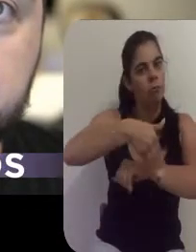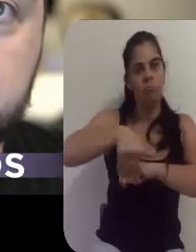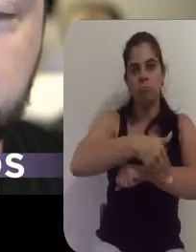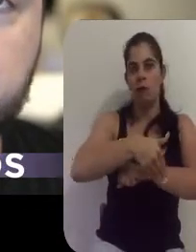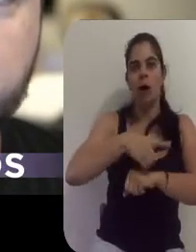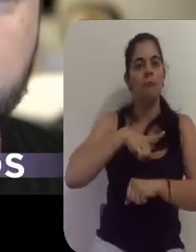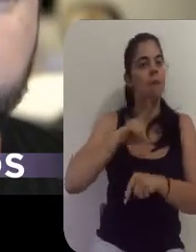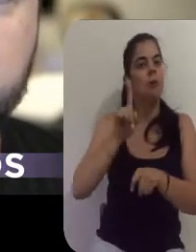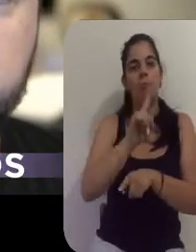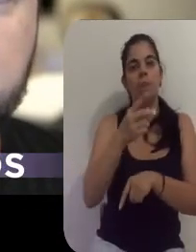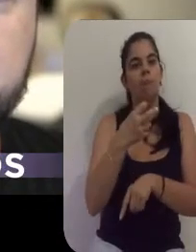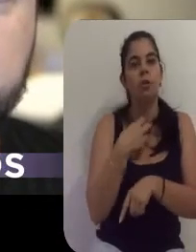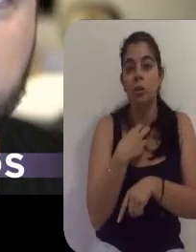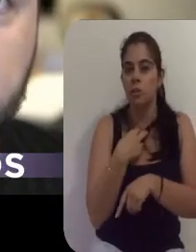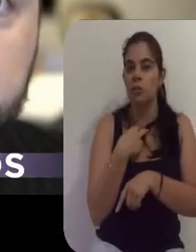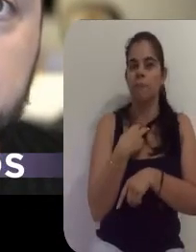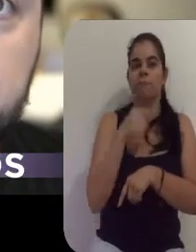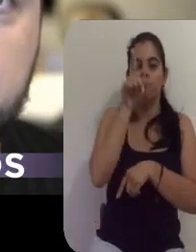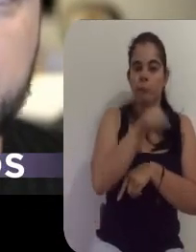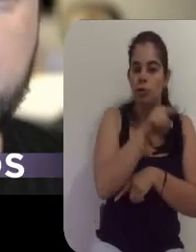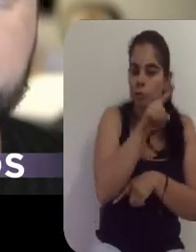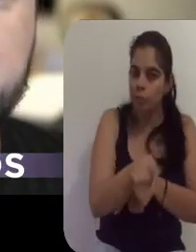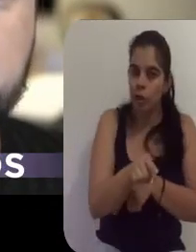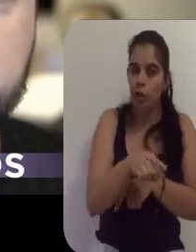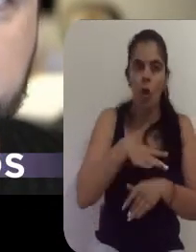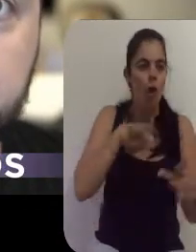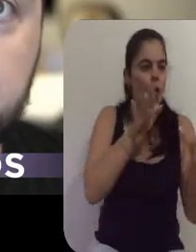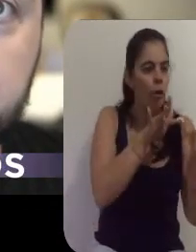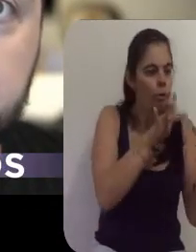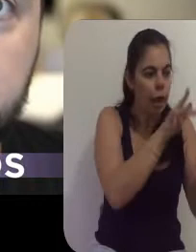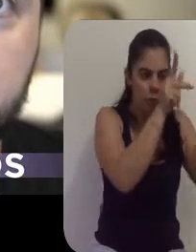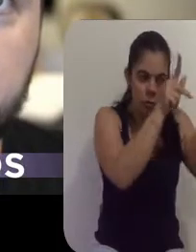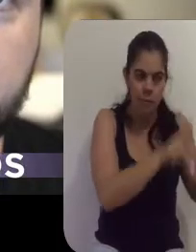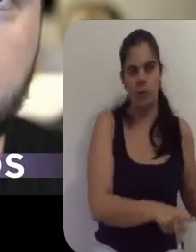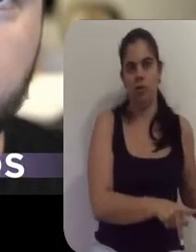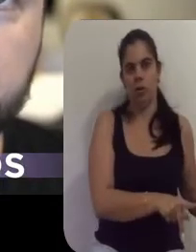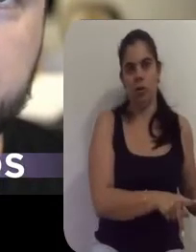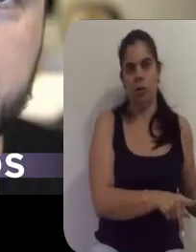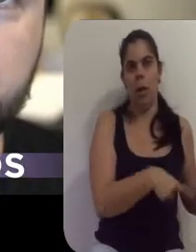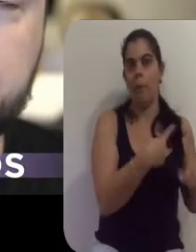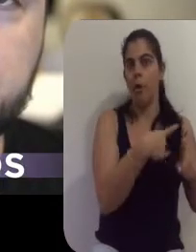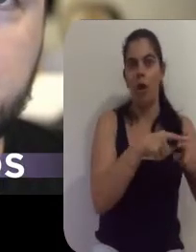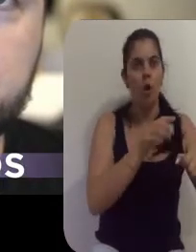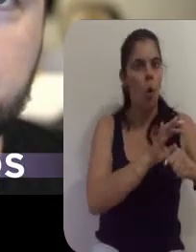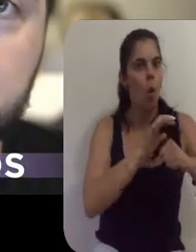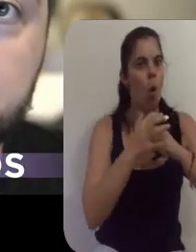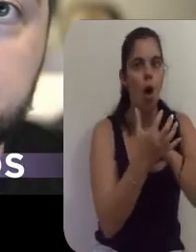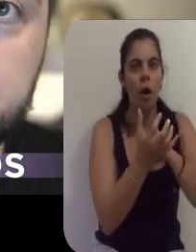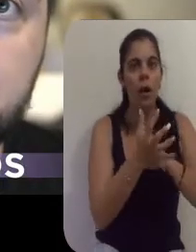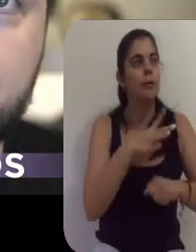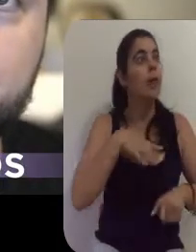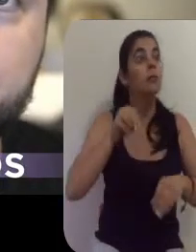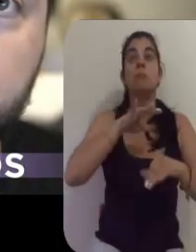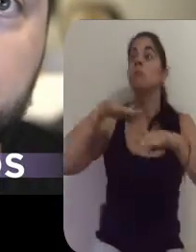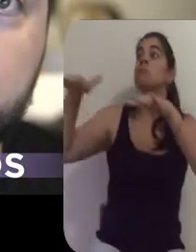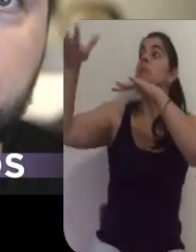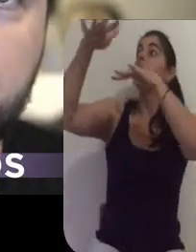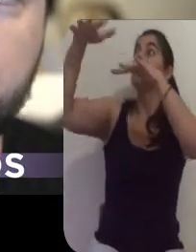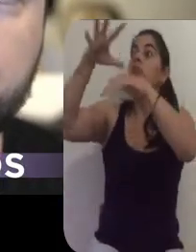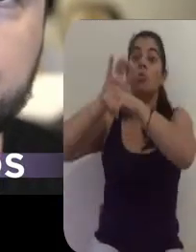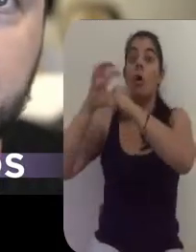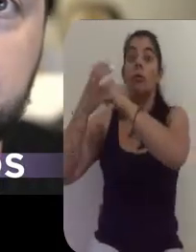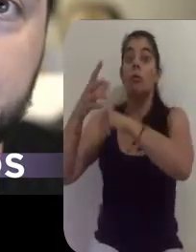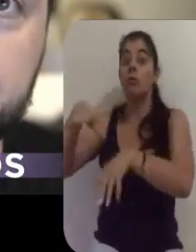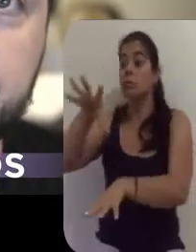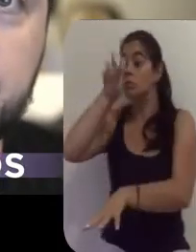outras pessoas, porque o coronavírus passa pelo ar e ele passa muito bem. E quando você tem um número de casos tão grande, é só